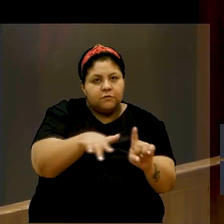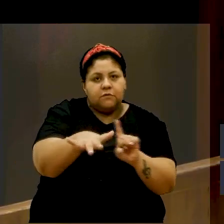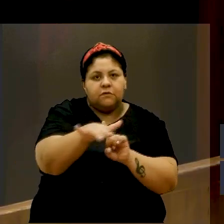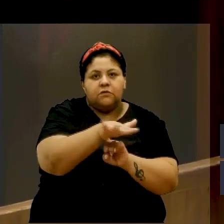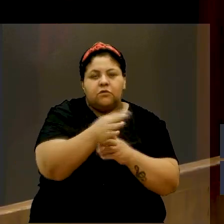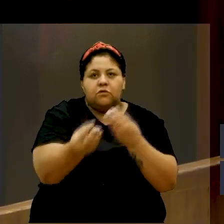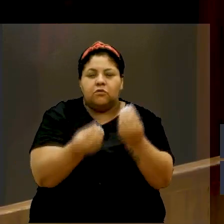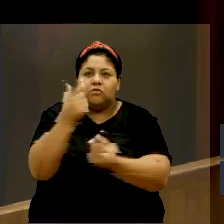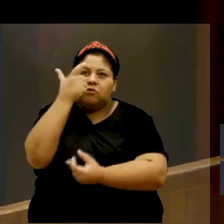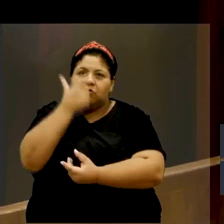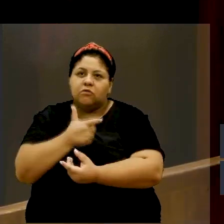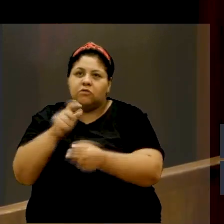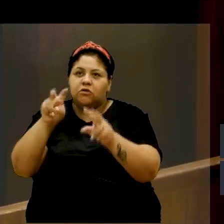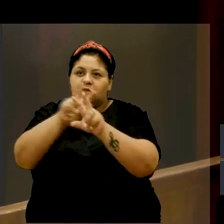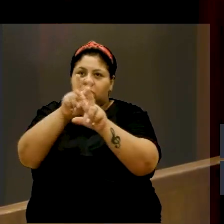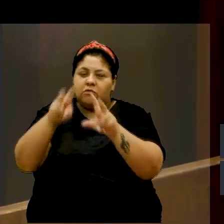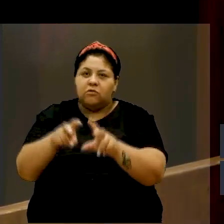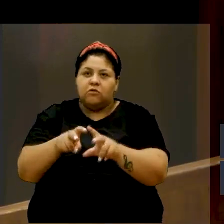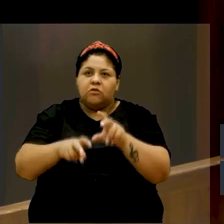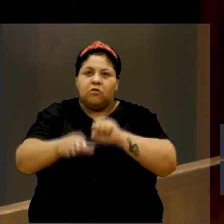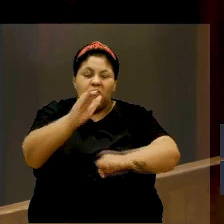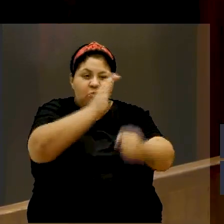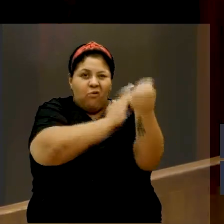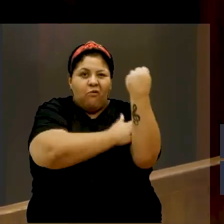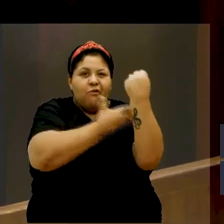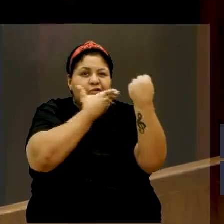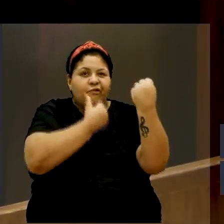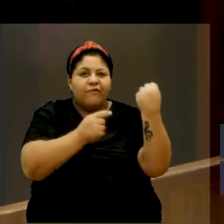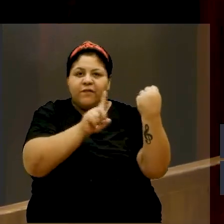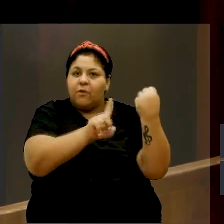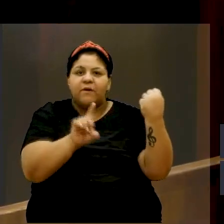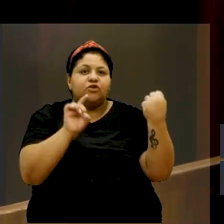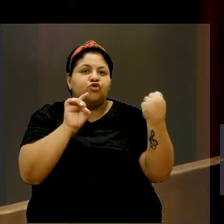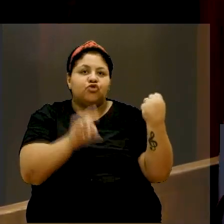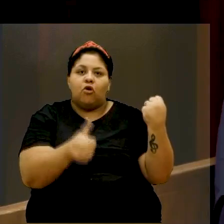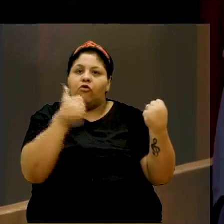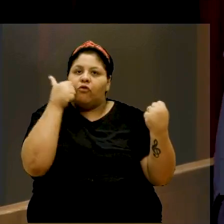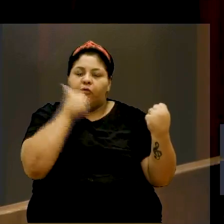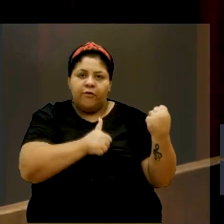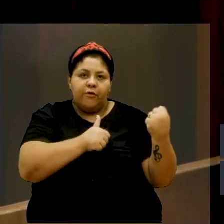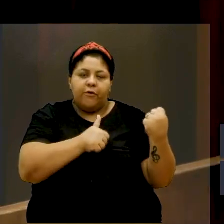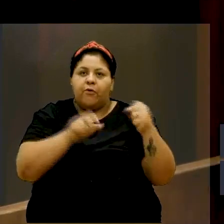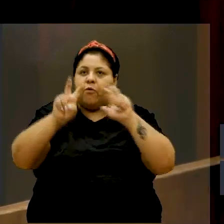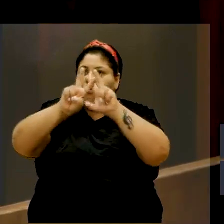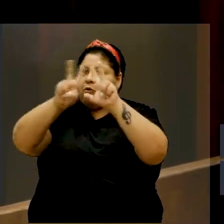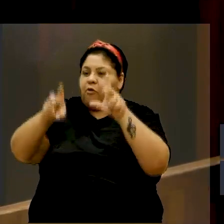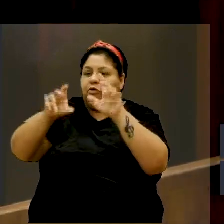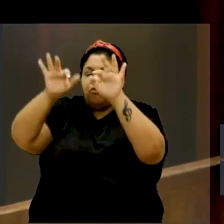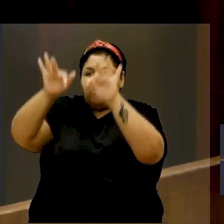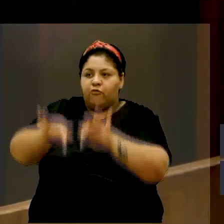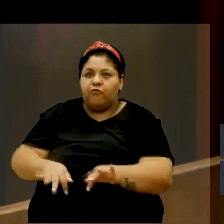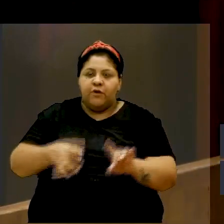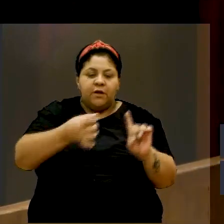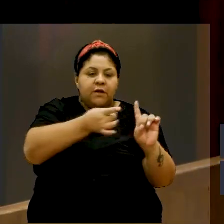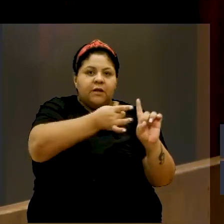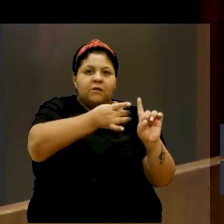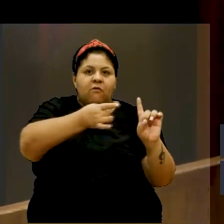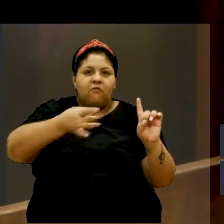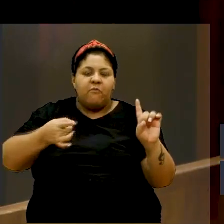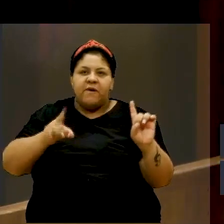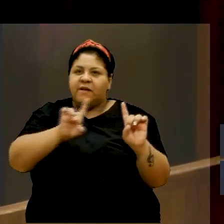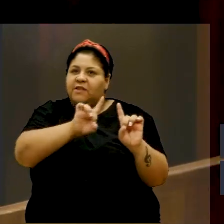como eu acho que a pauta do machismo, ela não é só das mulheres, a pauta de combate à homofobia não é só da